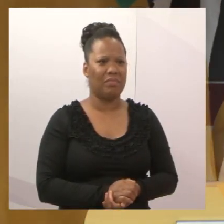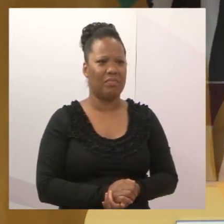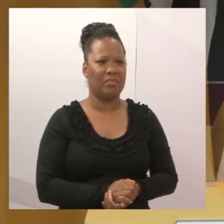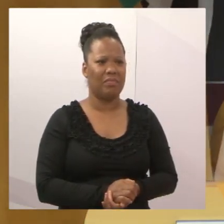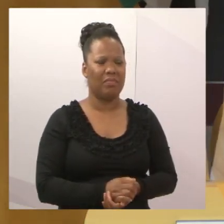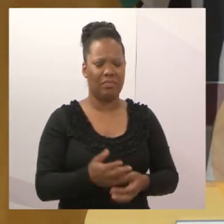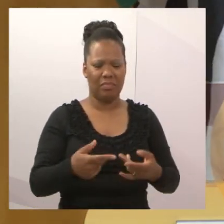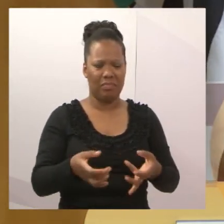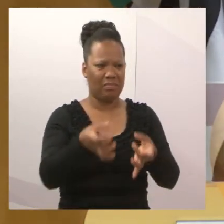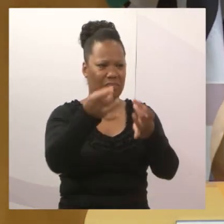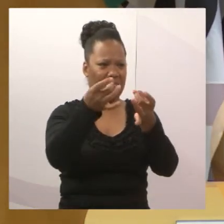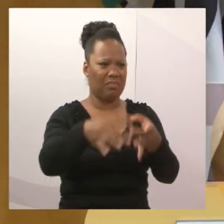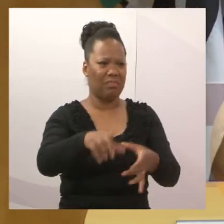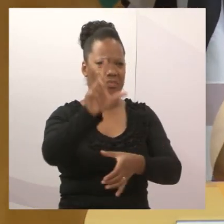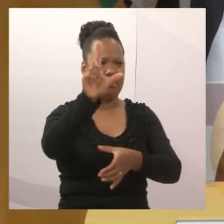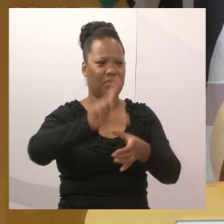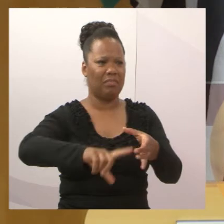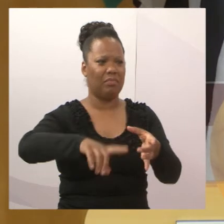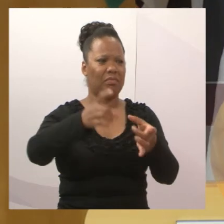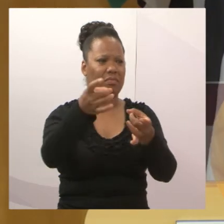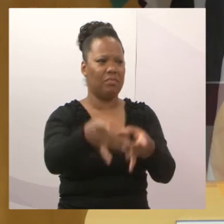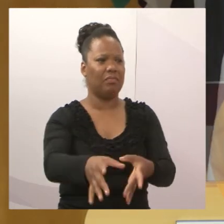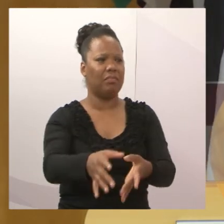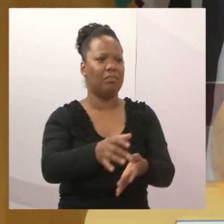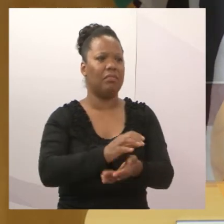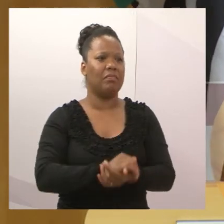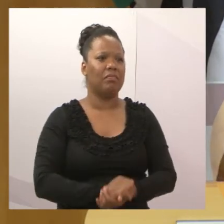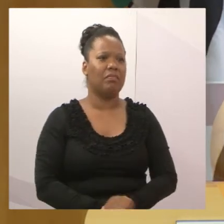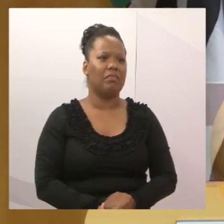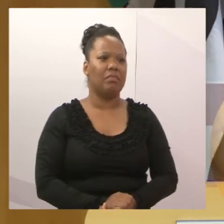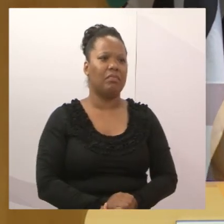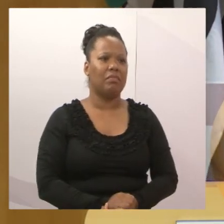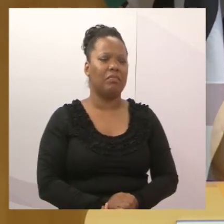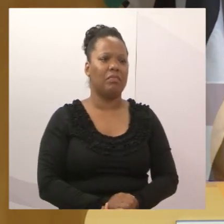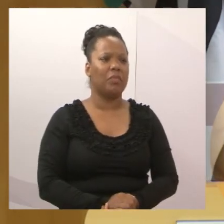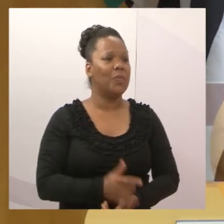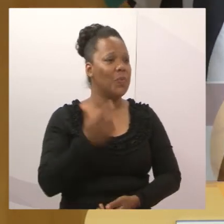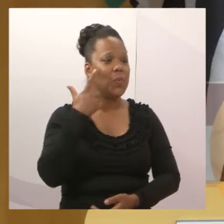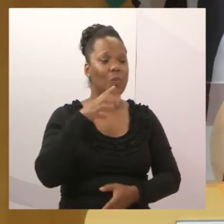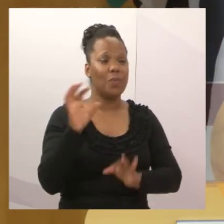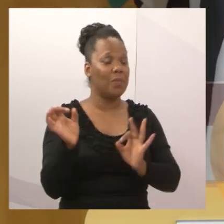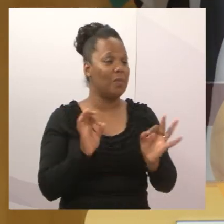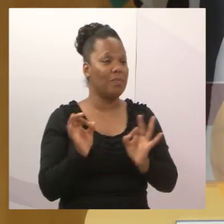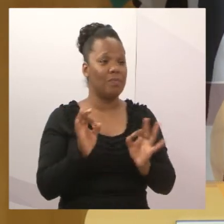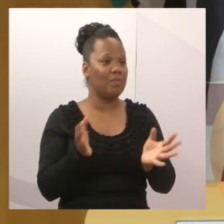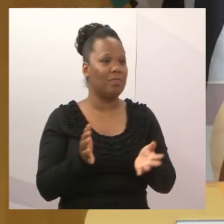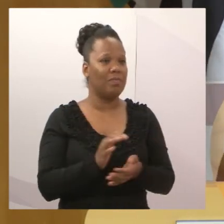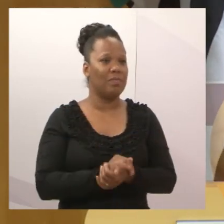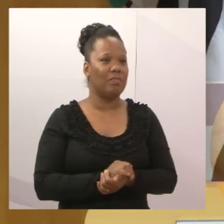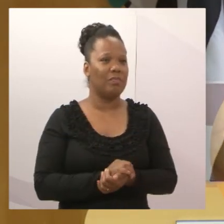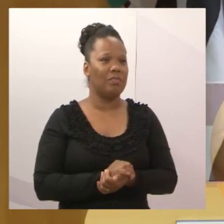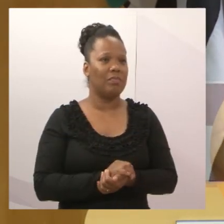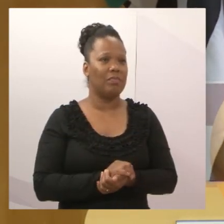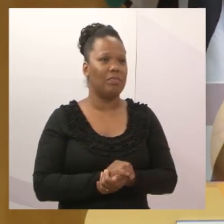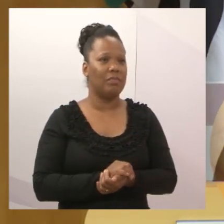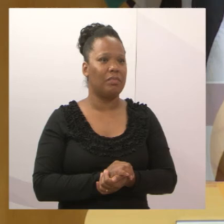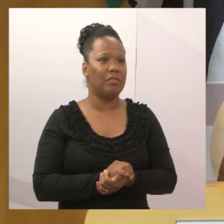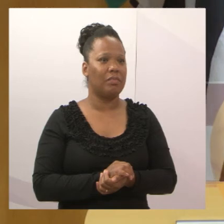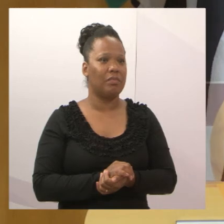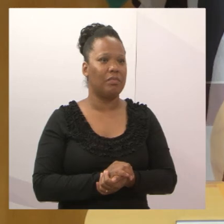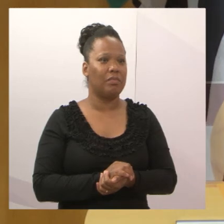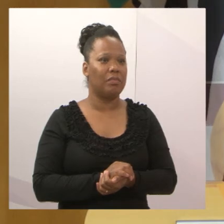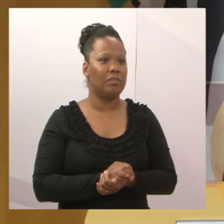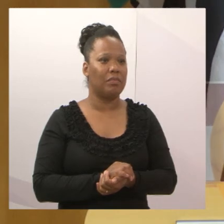lá. É isso. E não consegue fazer isso, a manutenção.